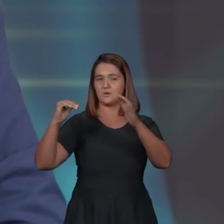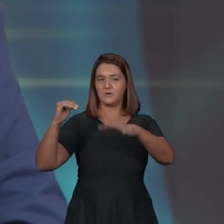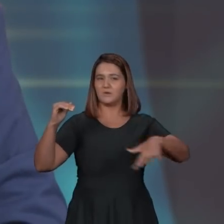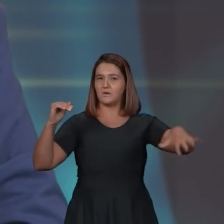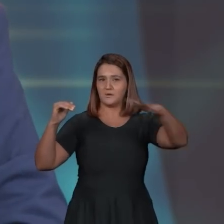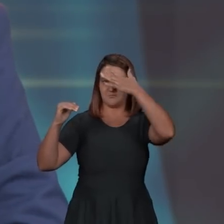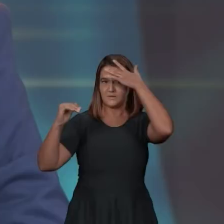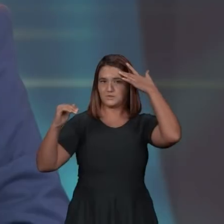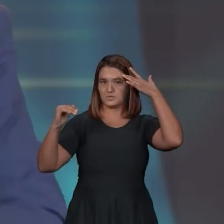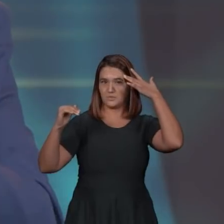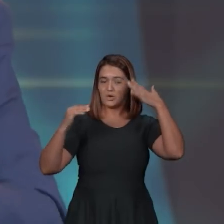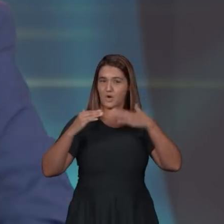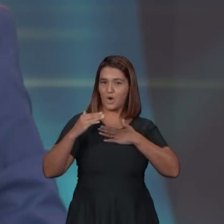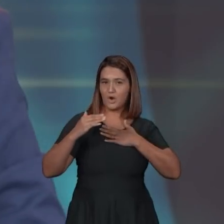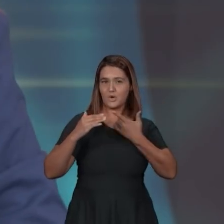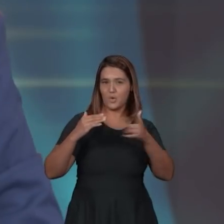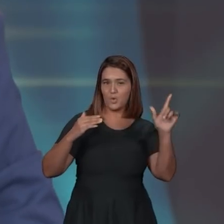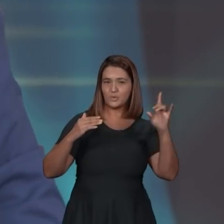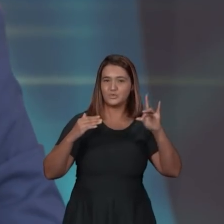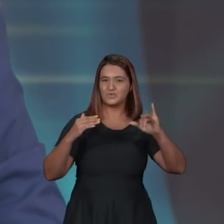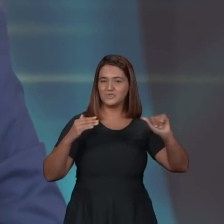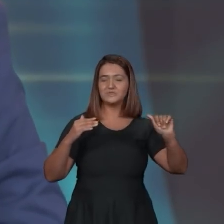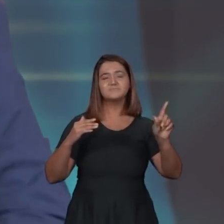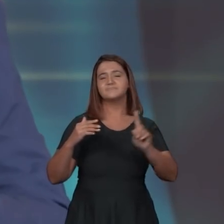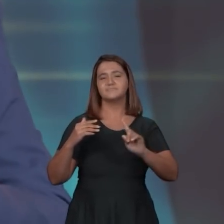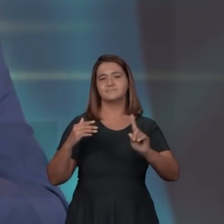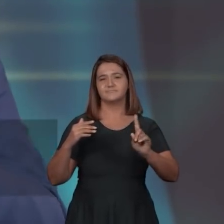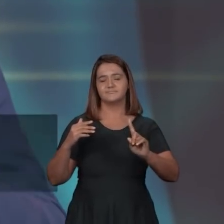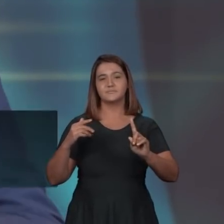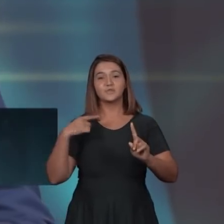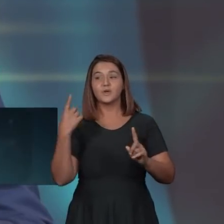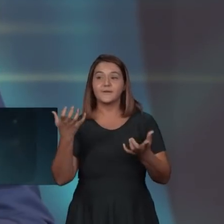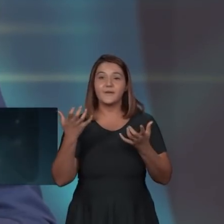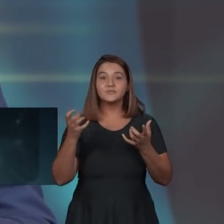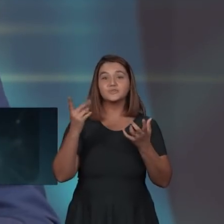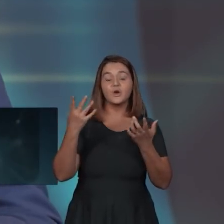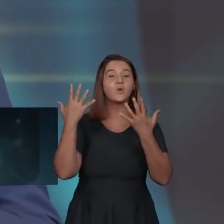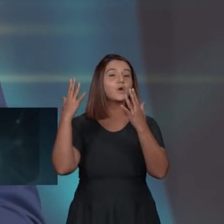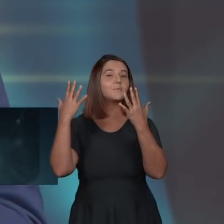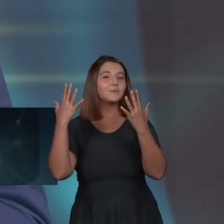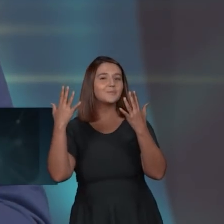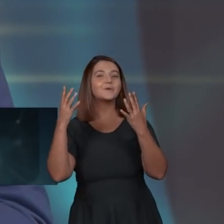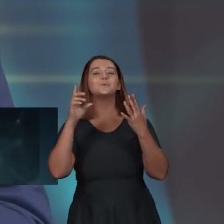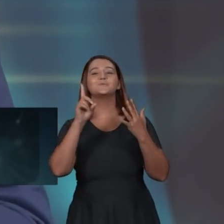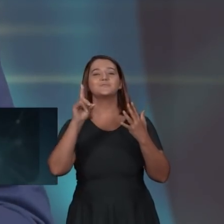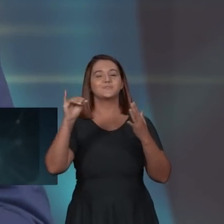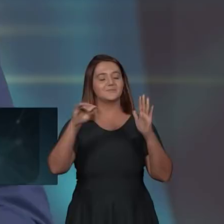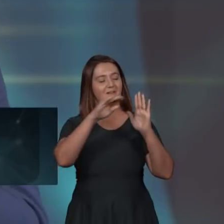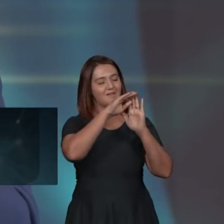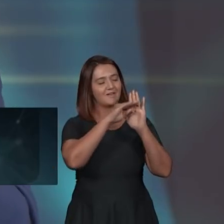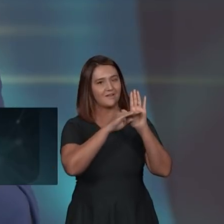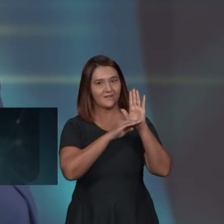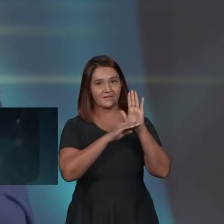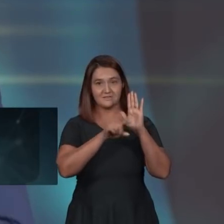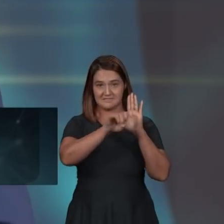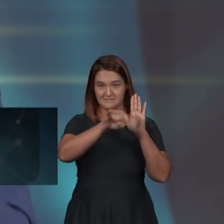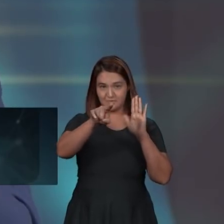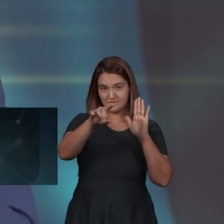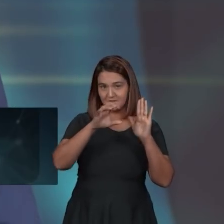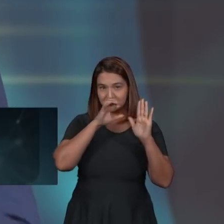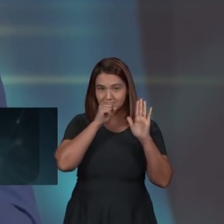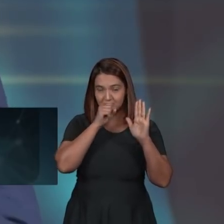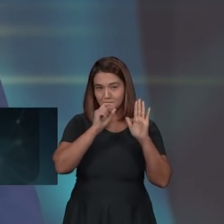comemorar o que Deus fez na nossa vida. Eu espero que você entenda isso e mesmo que você não guarde o sábado, receba com muito carinho o meu